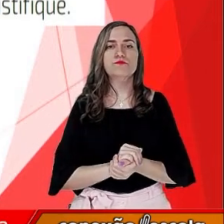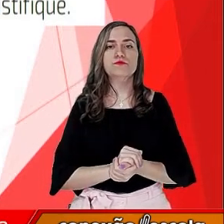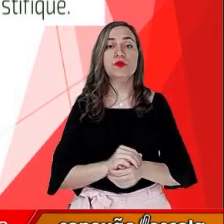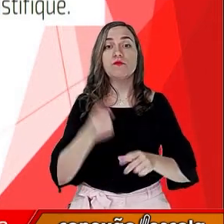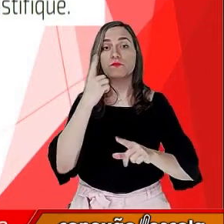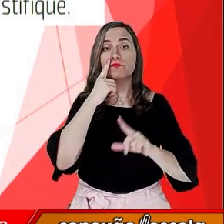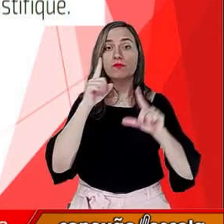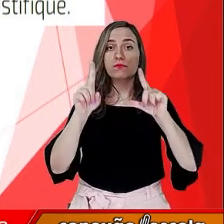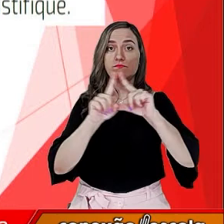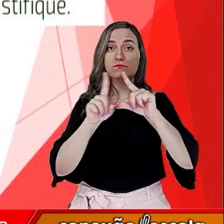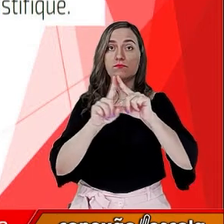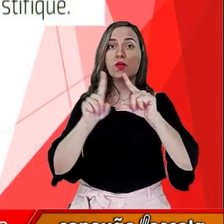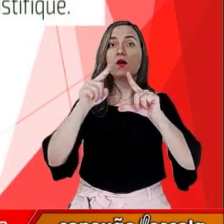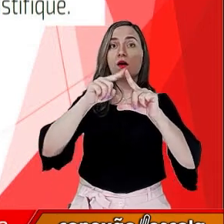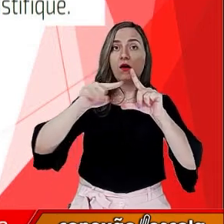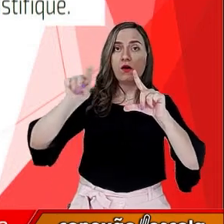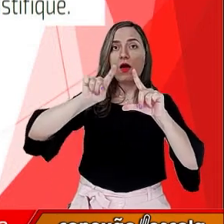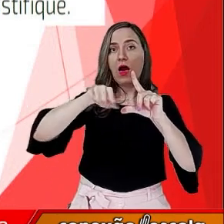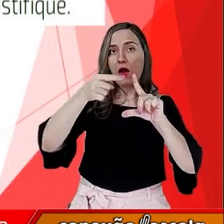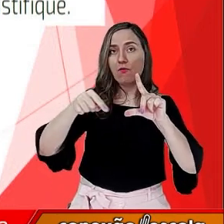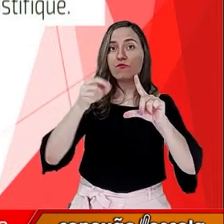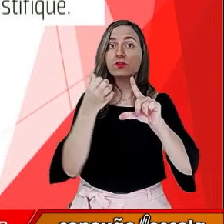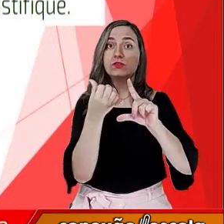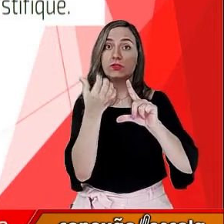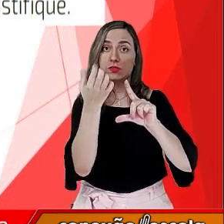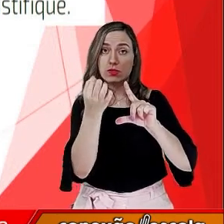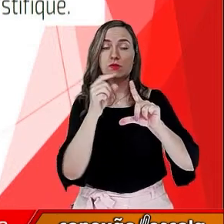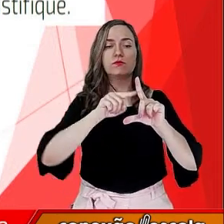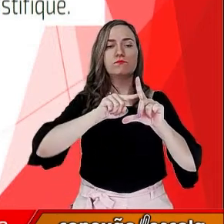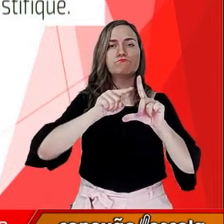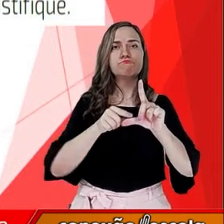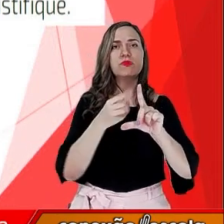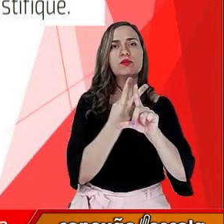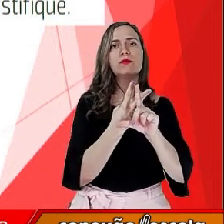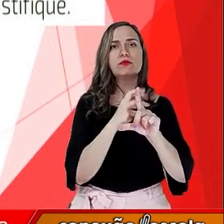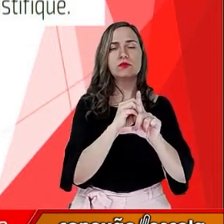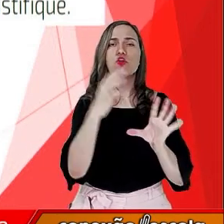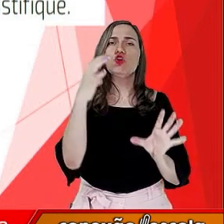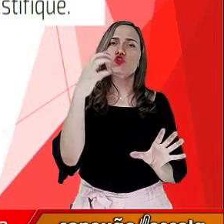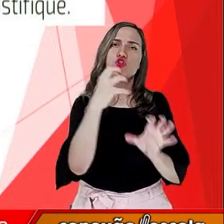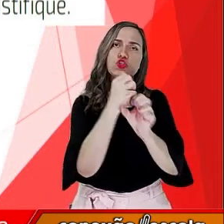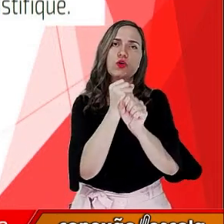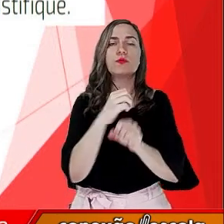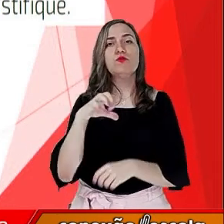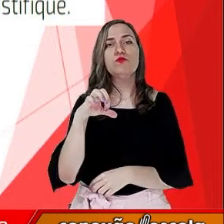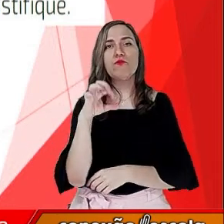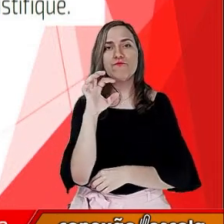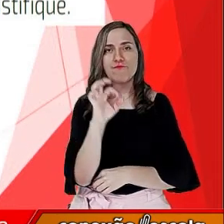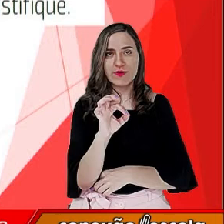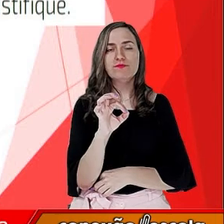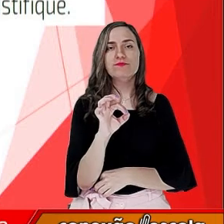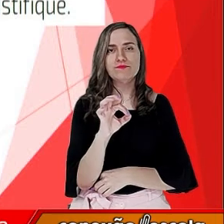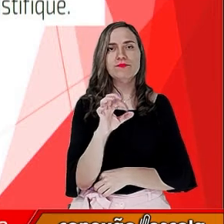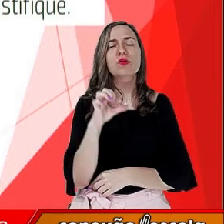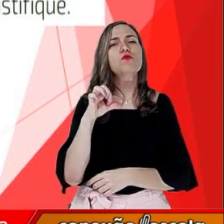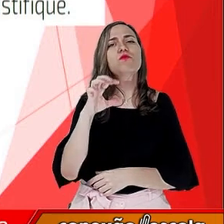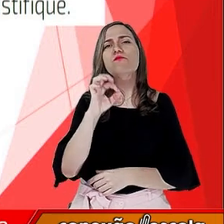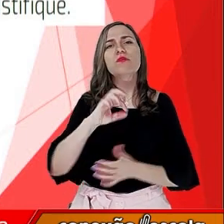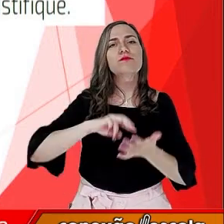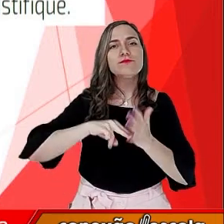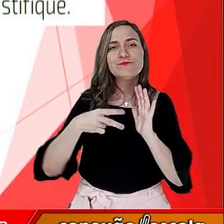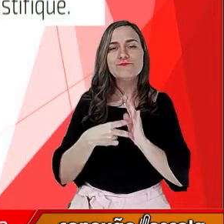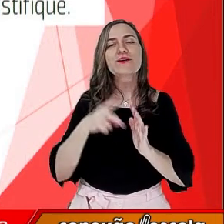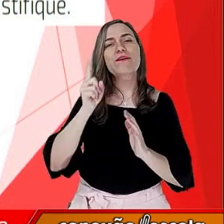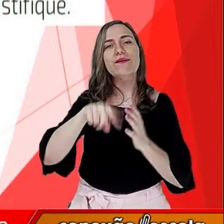mede 30, o alfa eu acabei de descobrir que mede 60, e juntos eles formam 90 graus. 90 graus eles